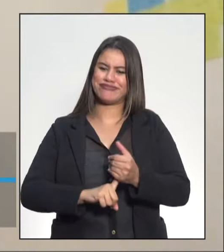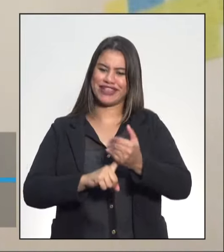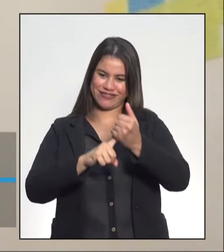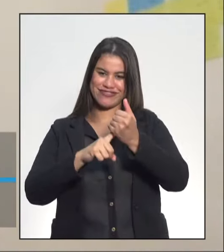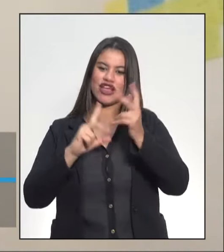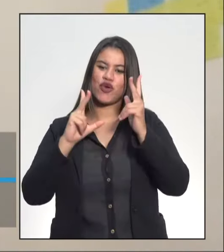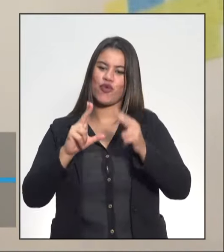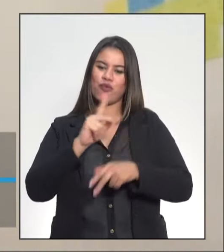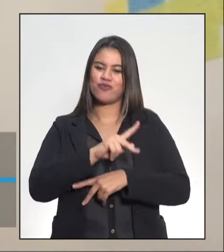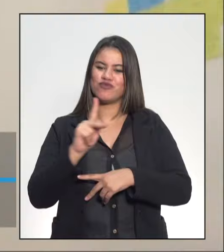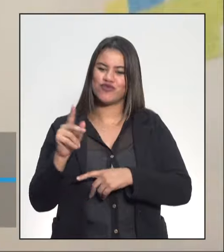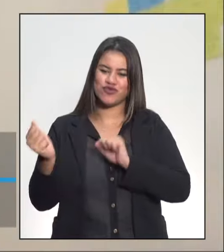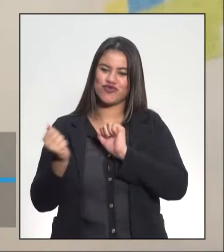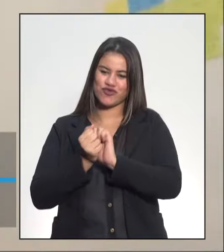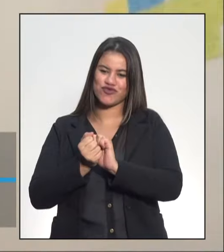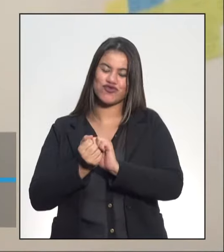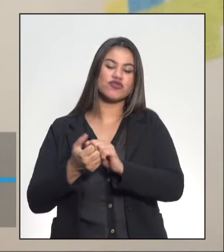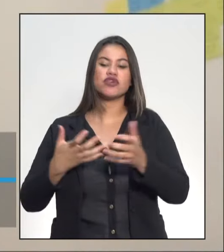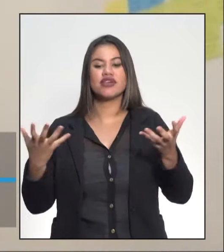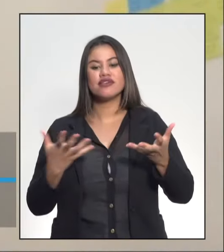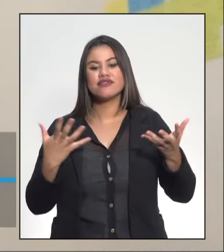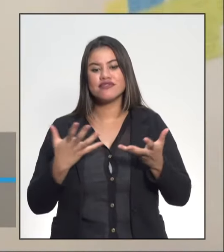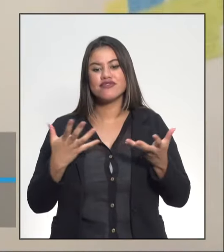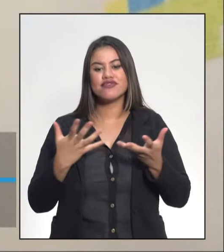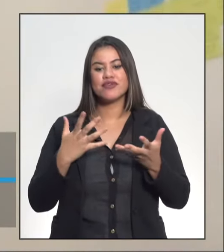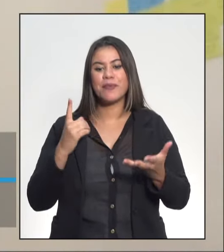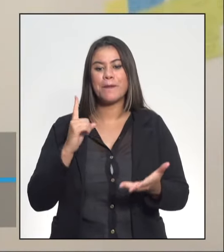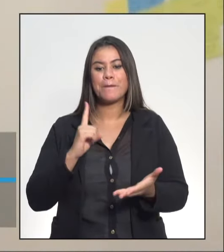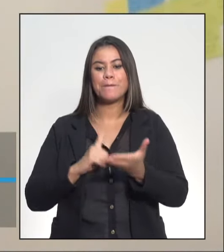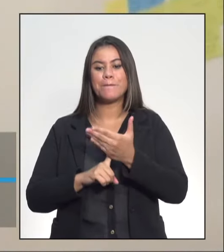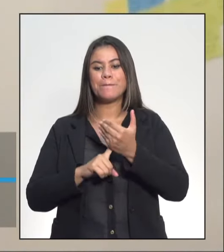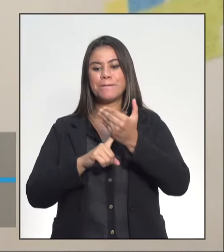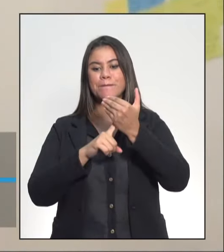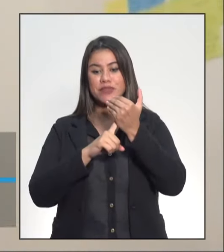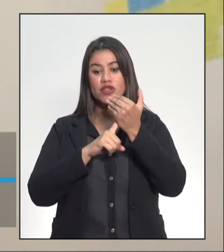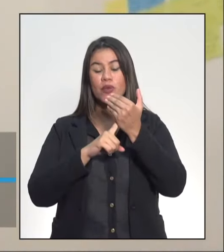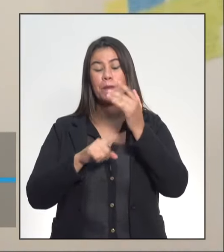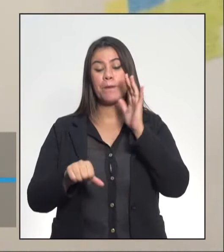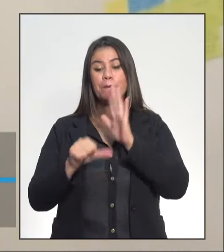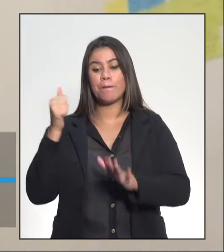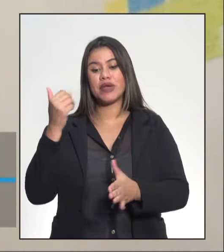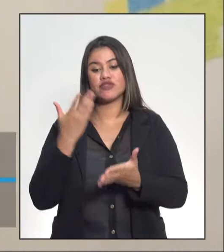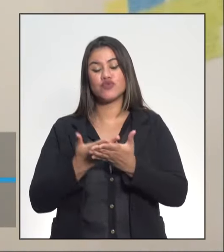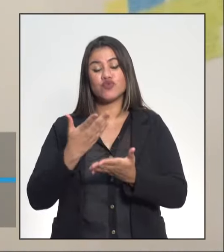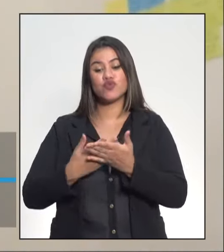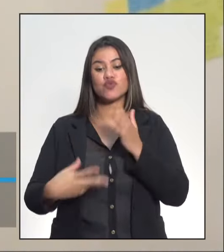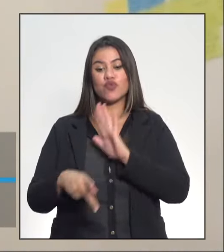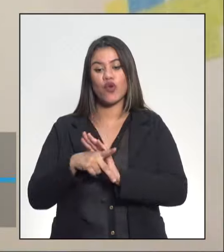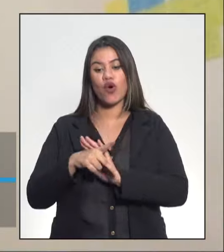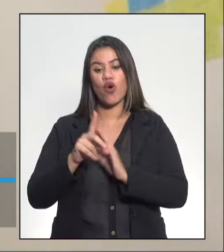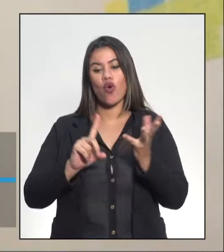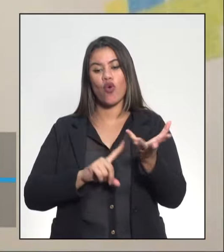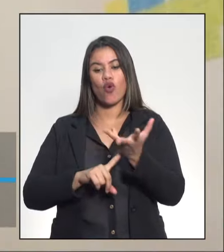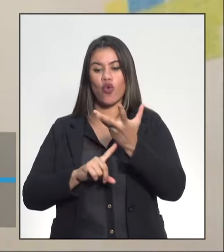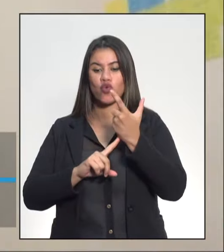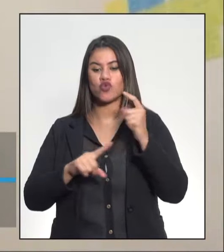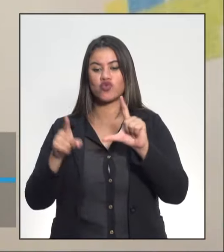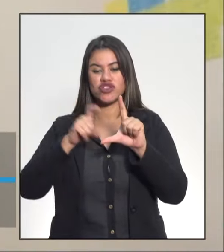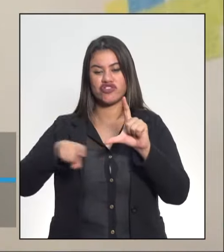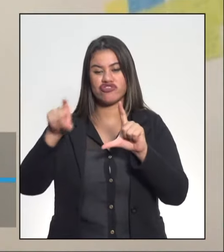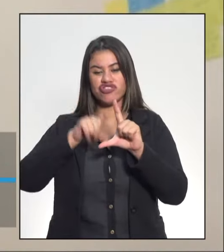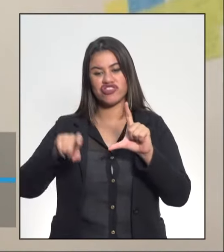acompanhando. E, hoje, nós vamos ter a nossa primeira aula de cultura digital. E o nome dessa aula, ela é muito relevante para os dias